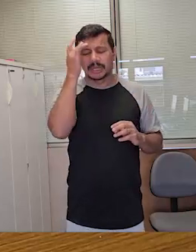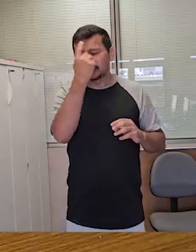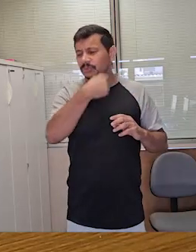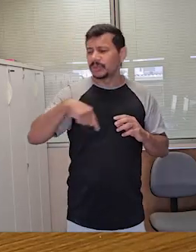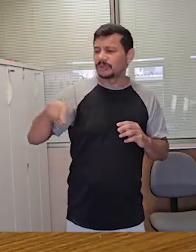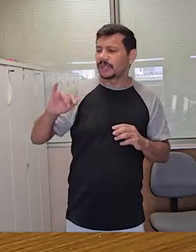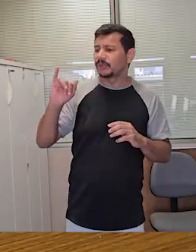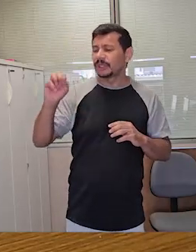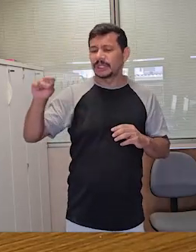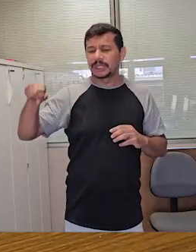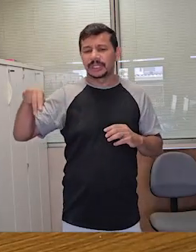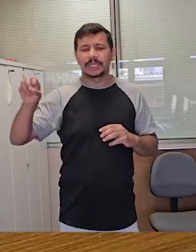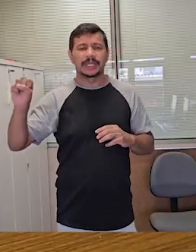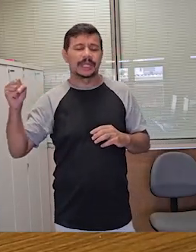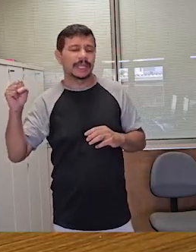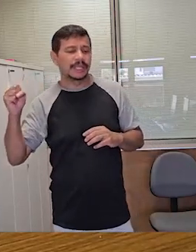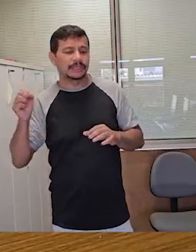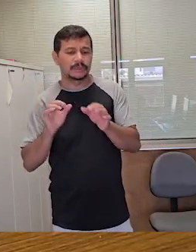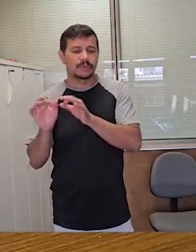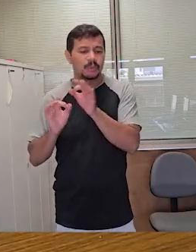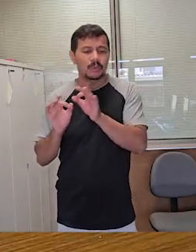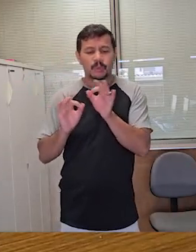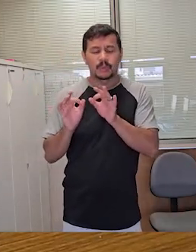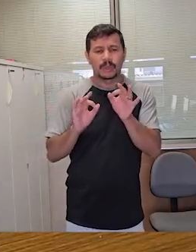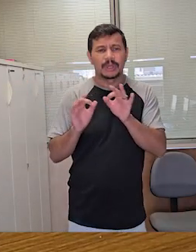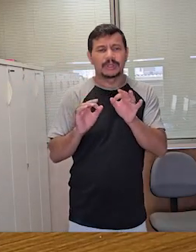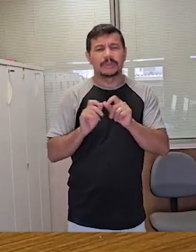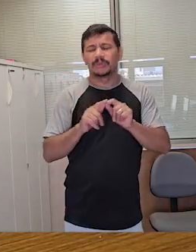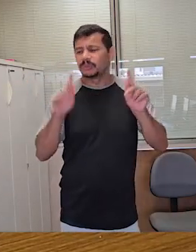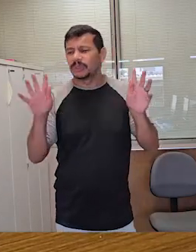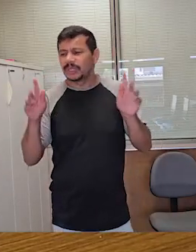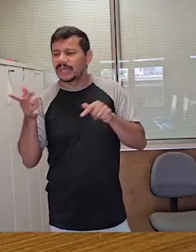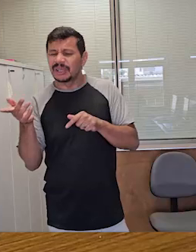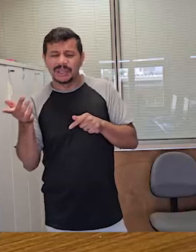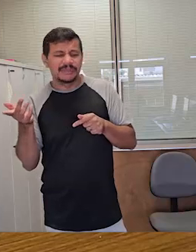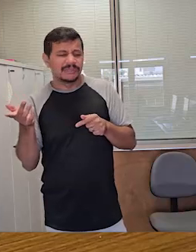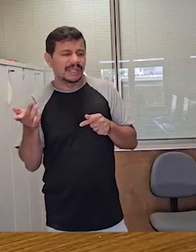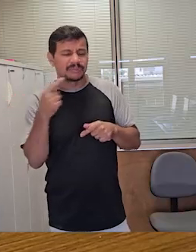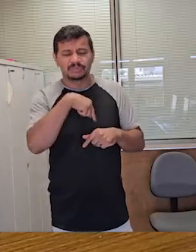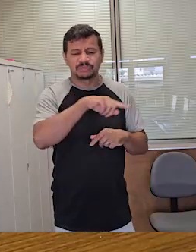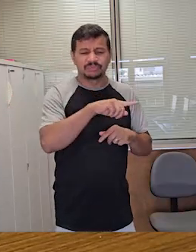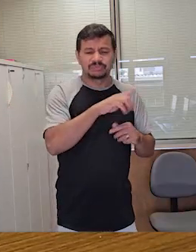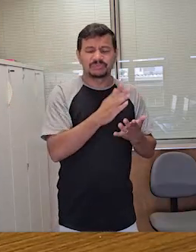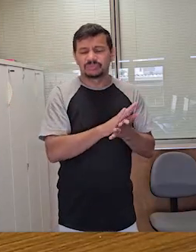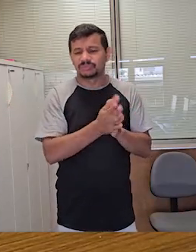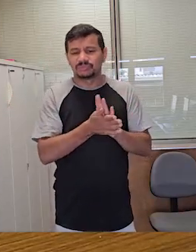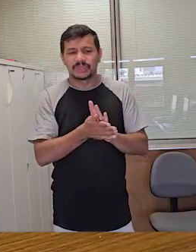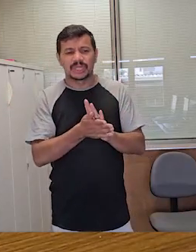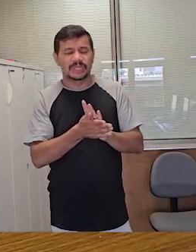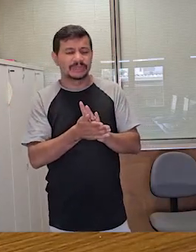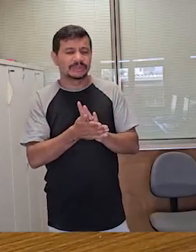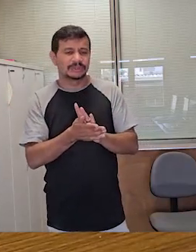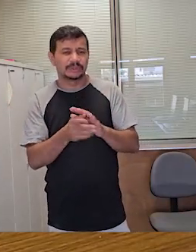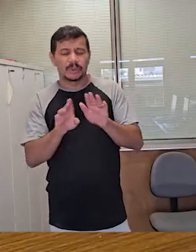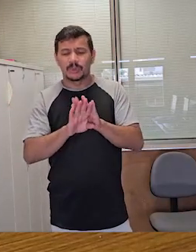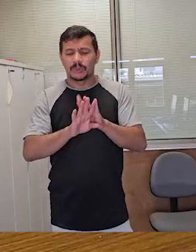a Previdência Social, quando o perito não está em greve, que está lá, não atende, quando